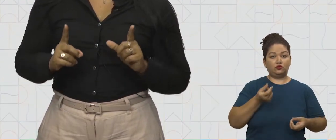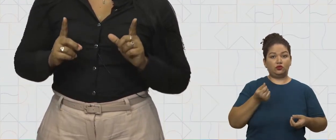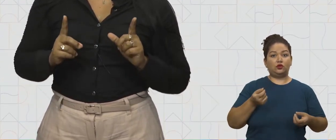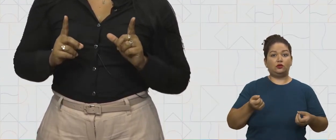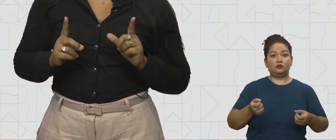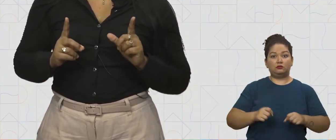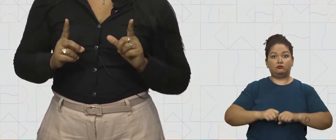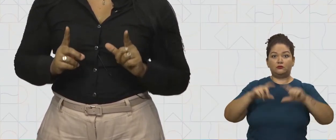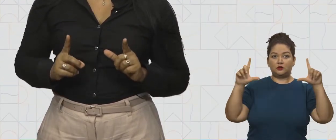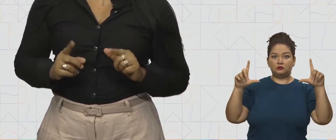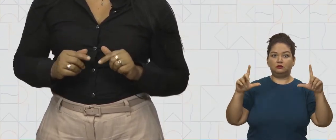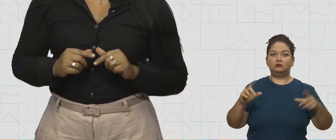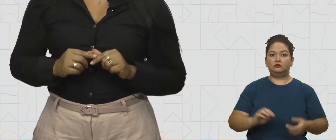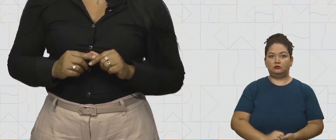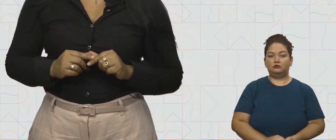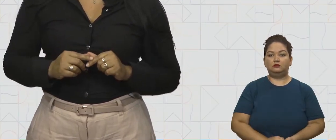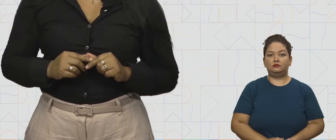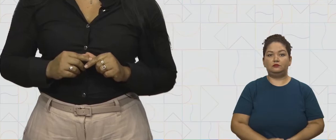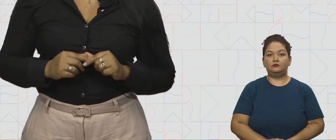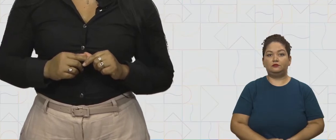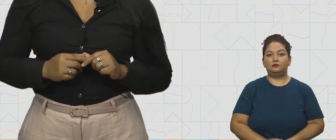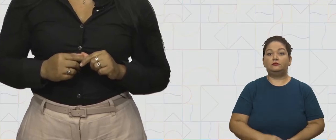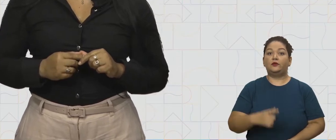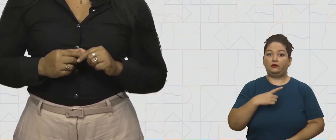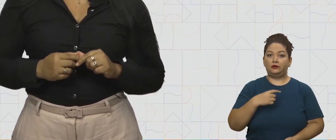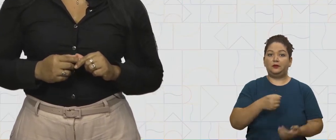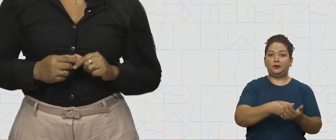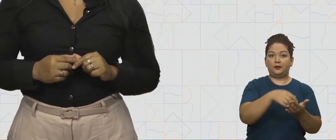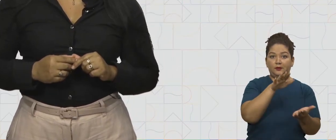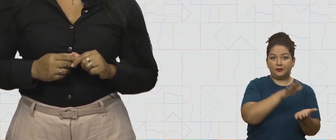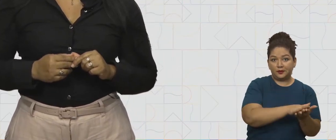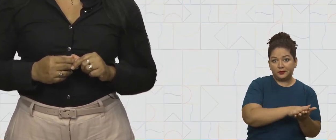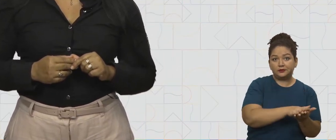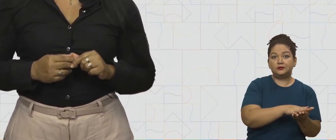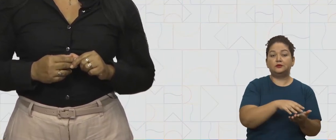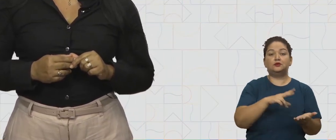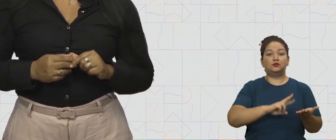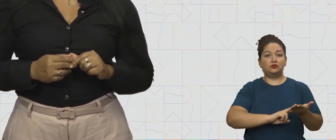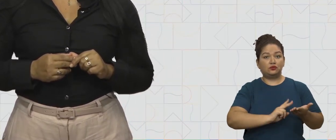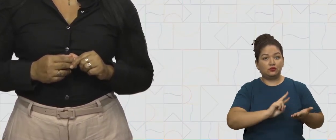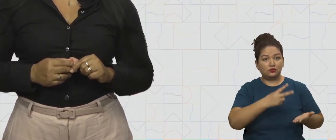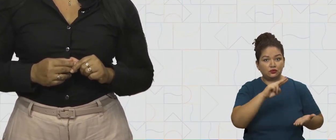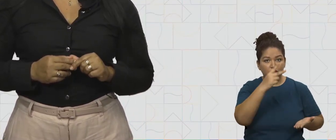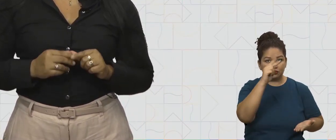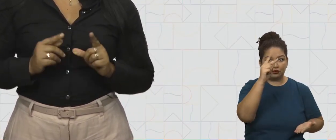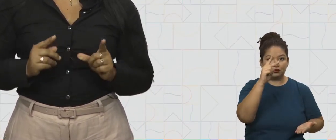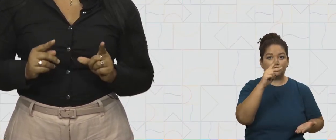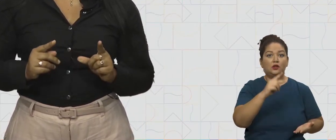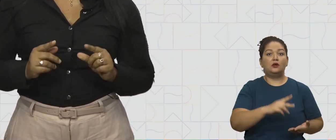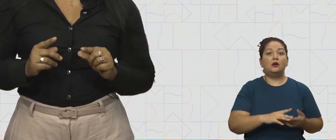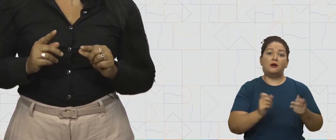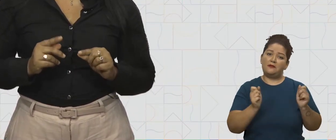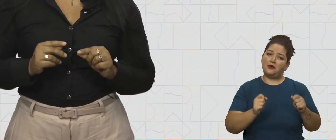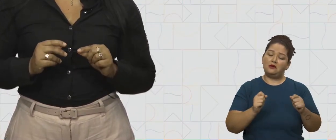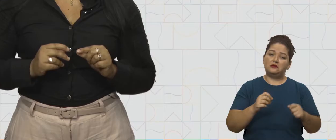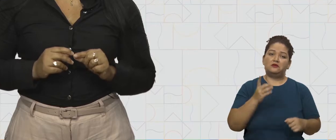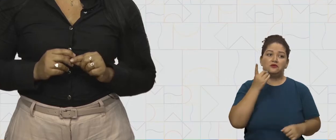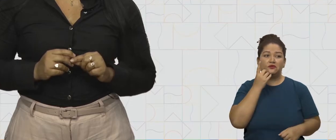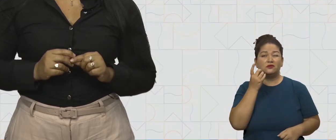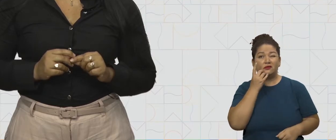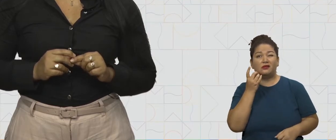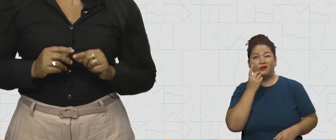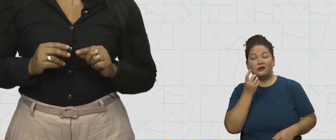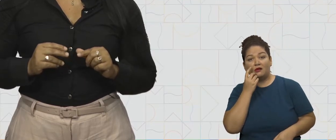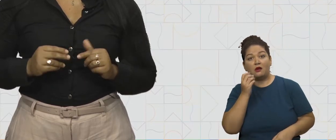data, após o vencimento, há a multa por atraso e juros, que é uma cobrança que se faz por dia ou mês